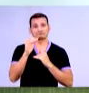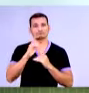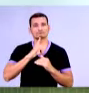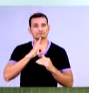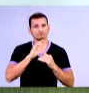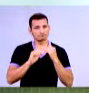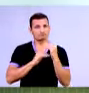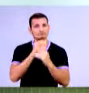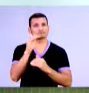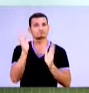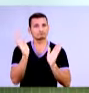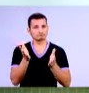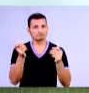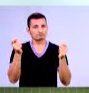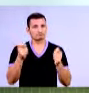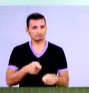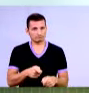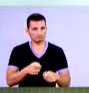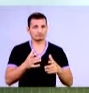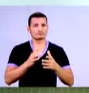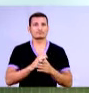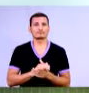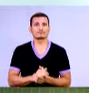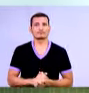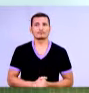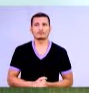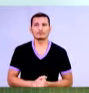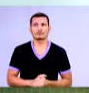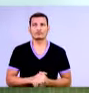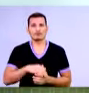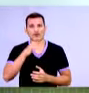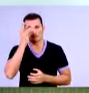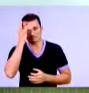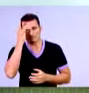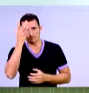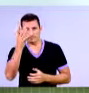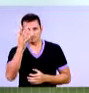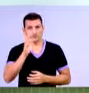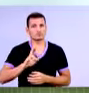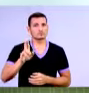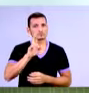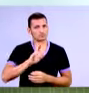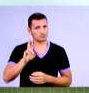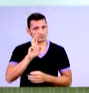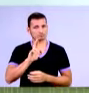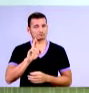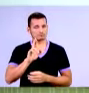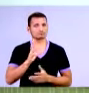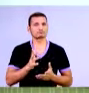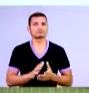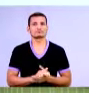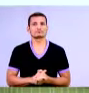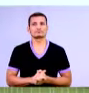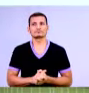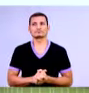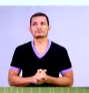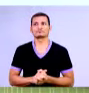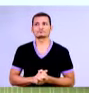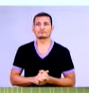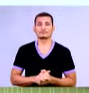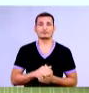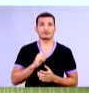e já permitiu uma facilidade de uso por parte do usuário, né? Nós temos